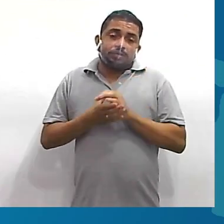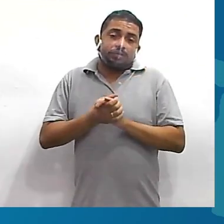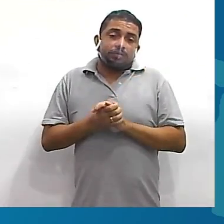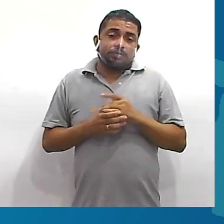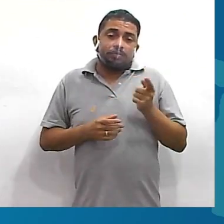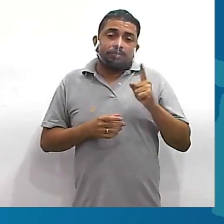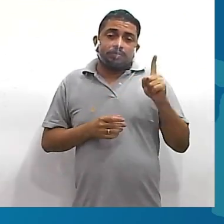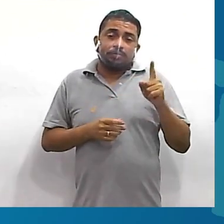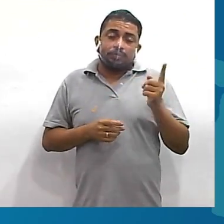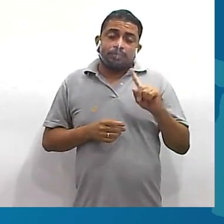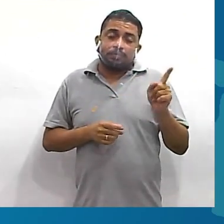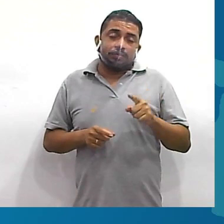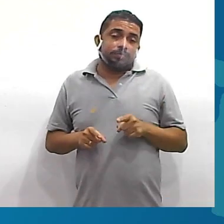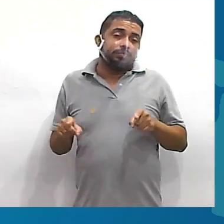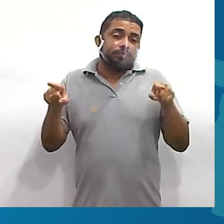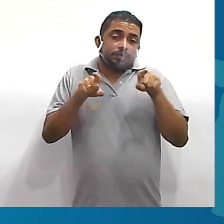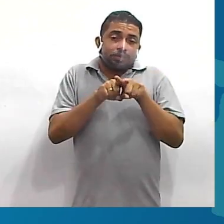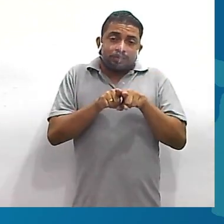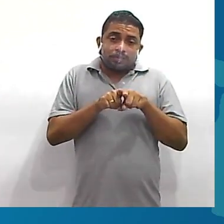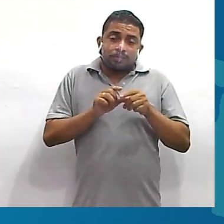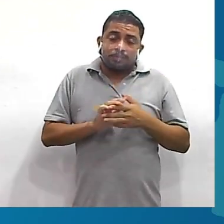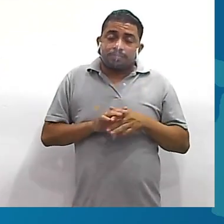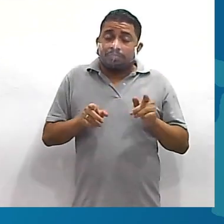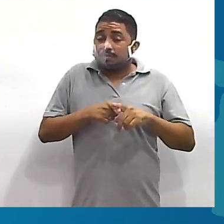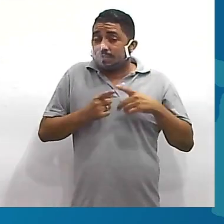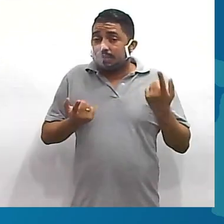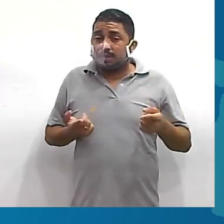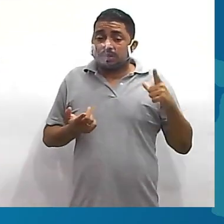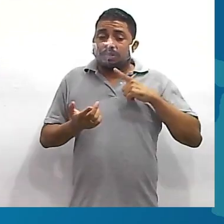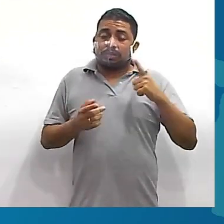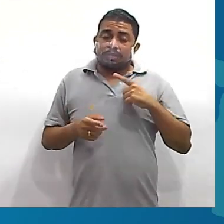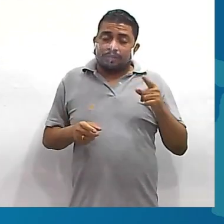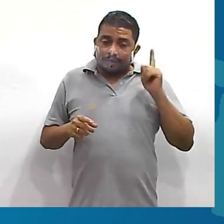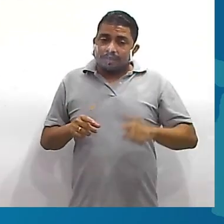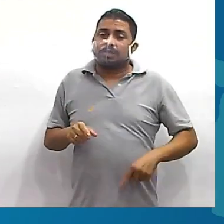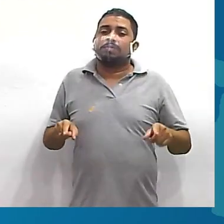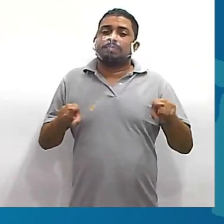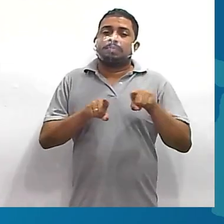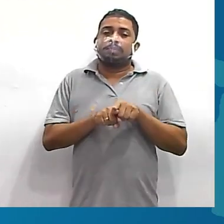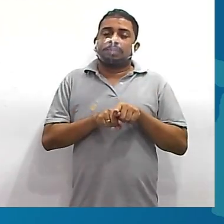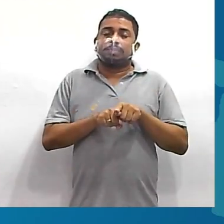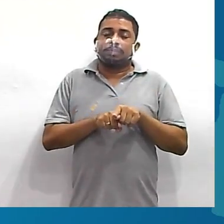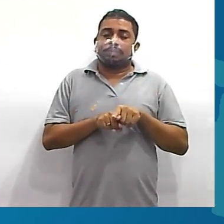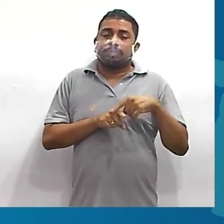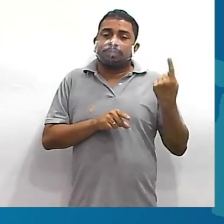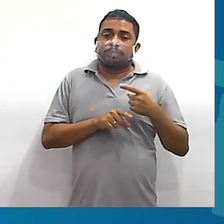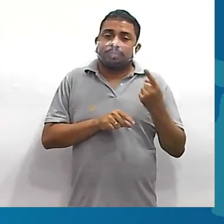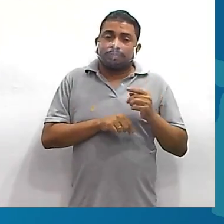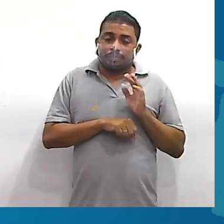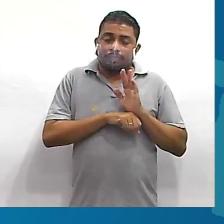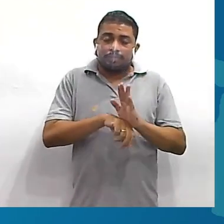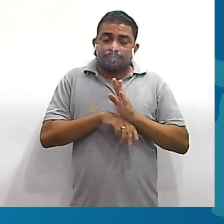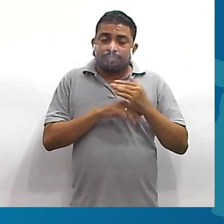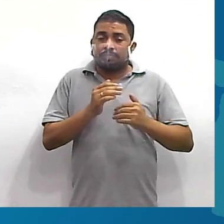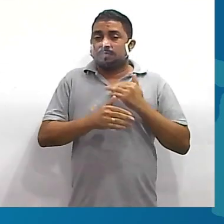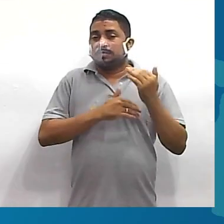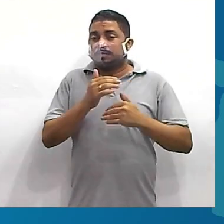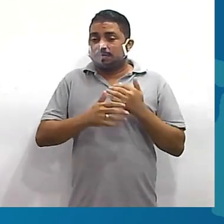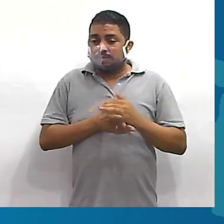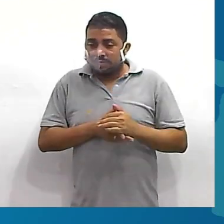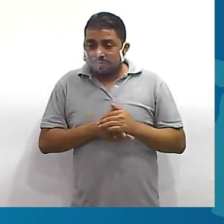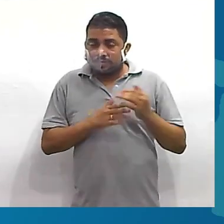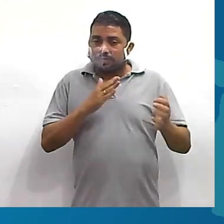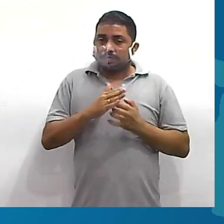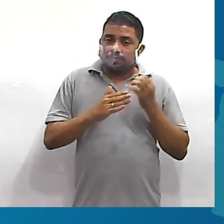que não é parceiro, não é uma relação de parceria. É uma parceria. Nós somos copartícipes do processo. A empresa